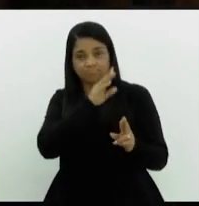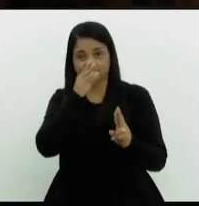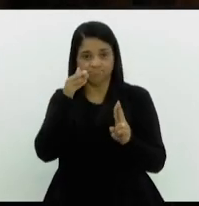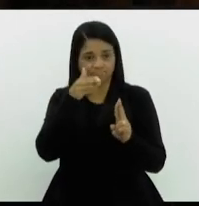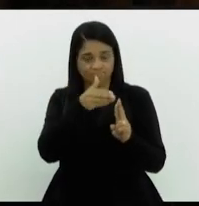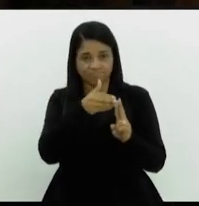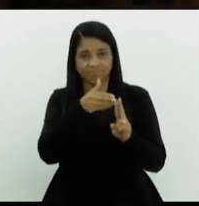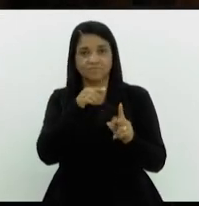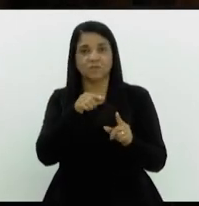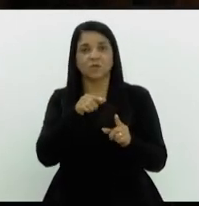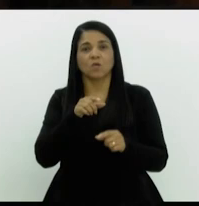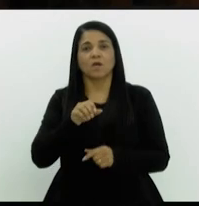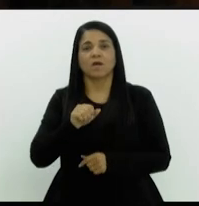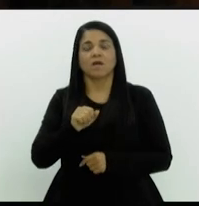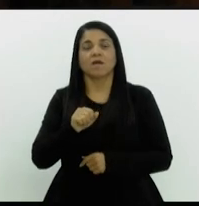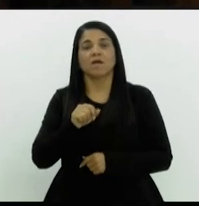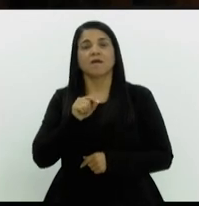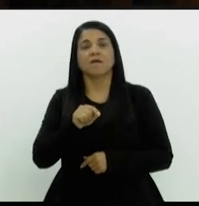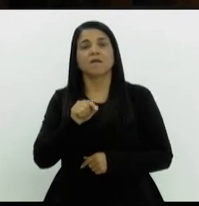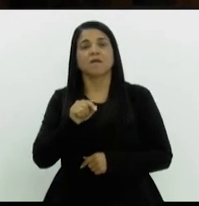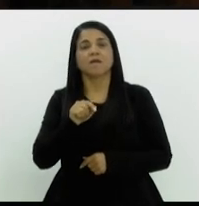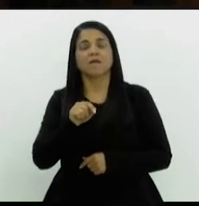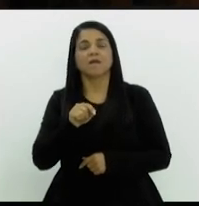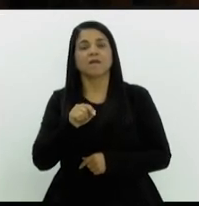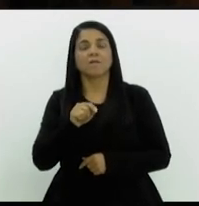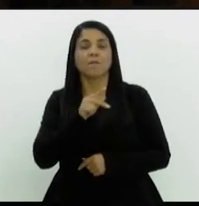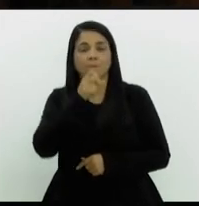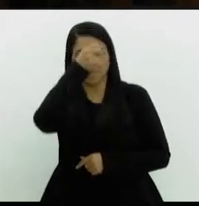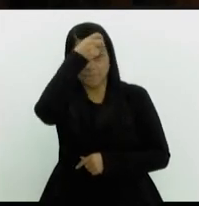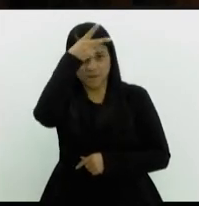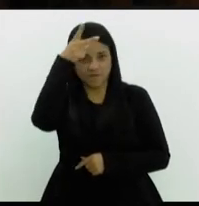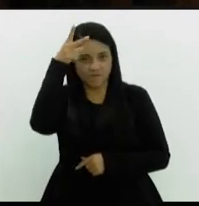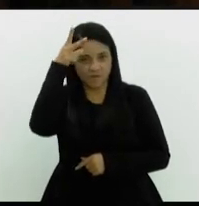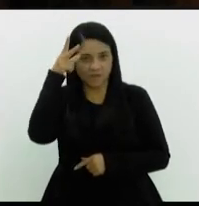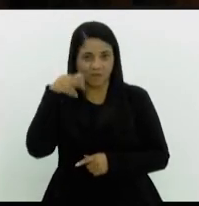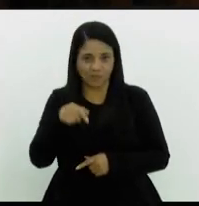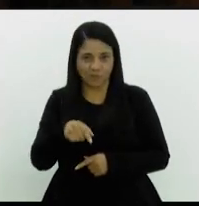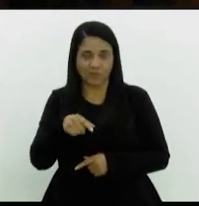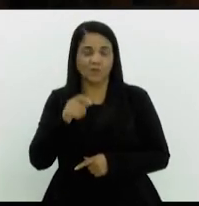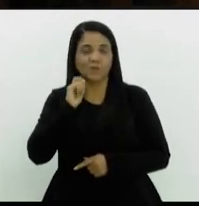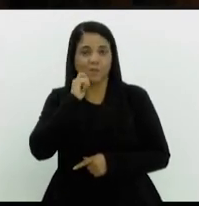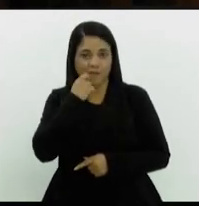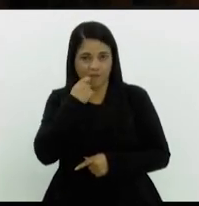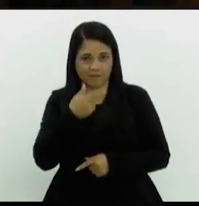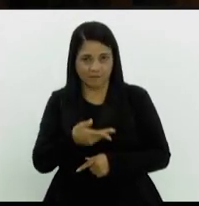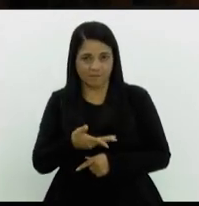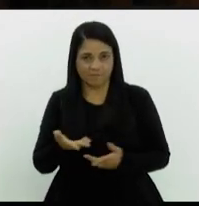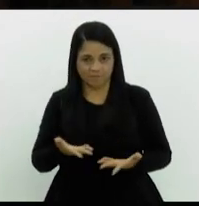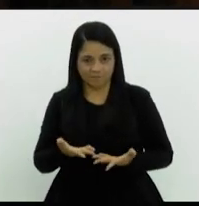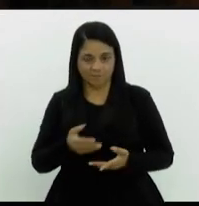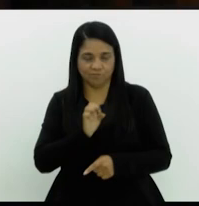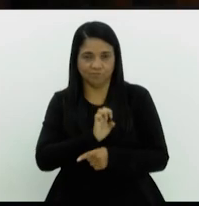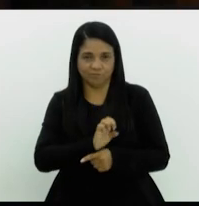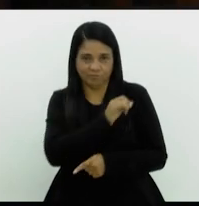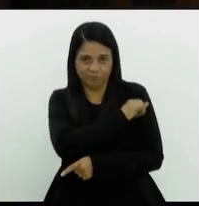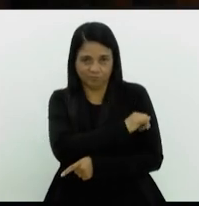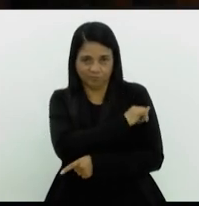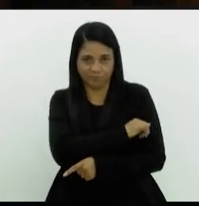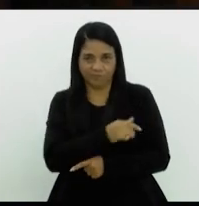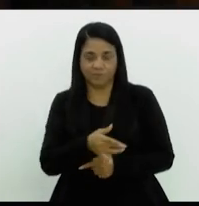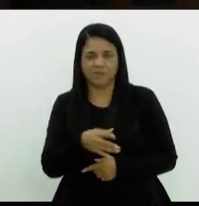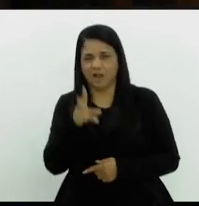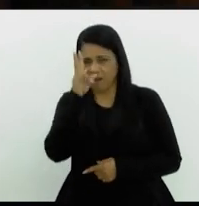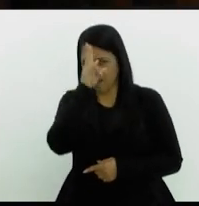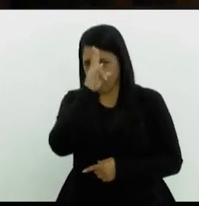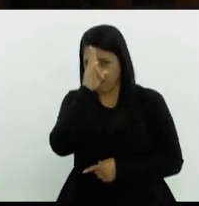que utilizou em relação ao atual prefeito da cidade do Rio de Janeiro. Você deve se lembrar